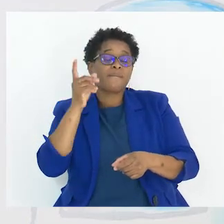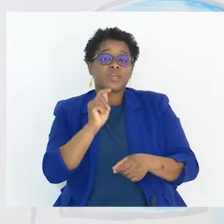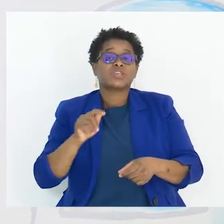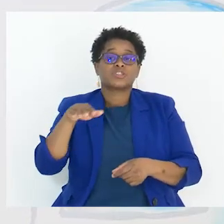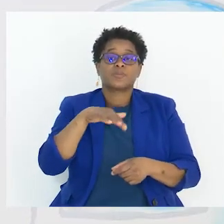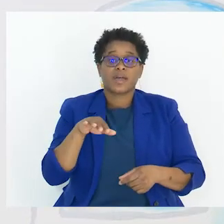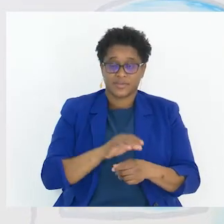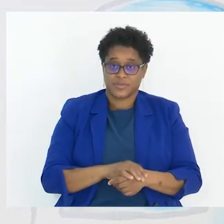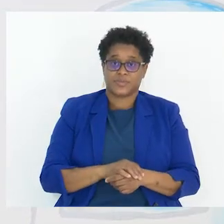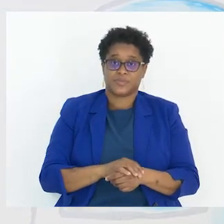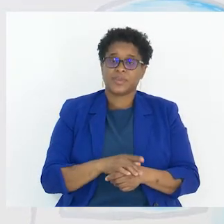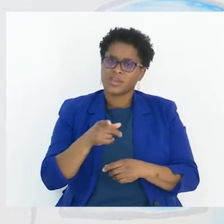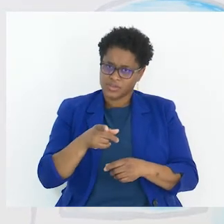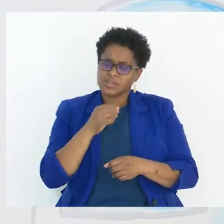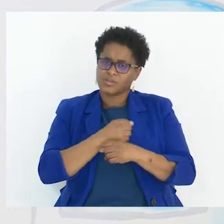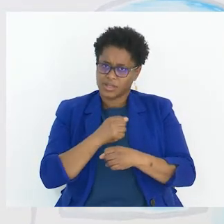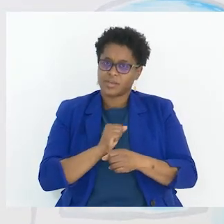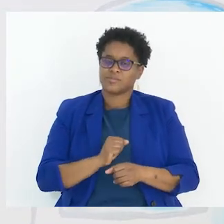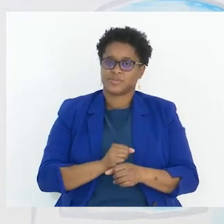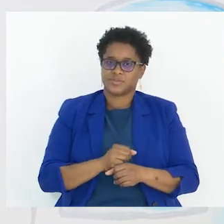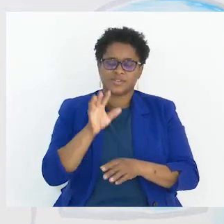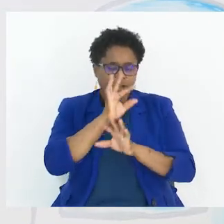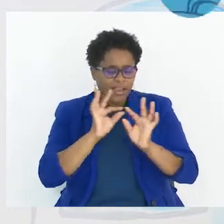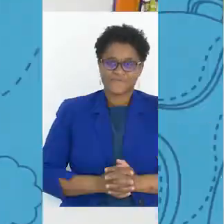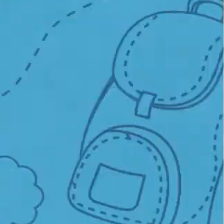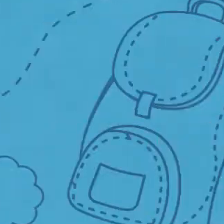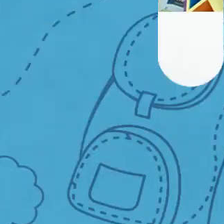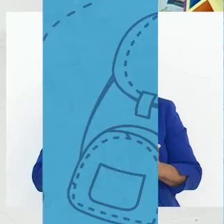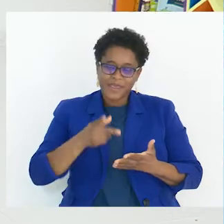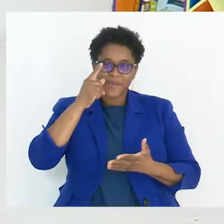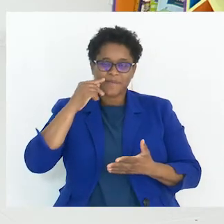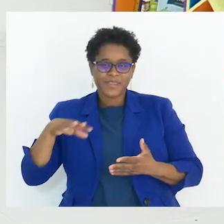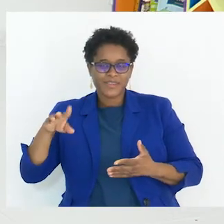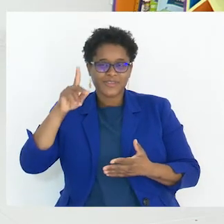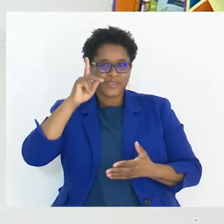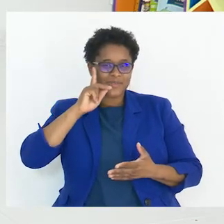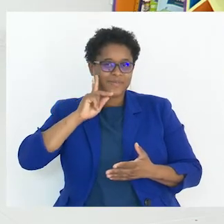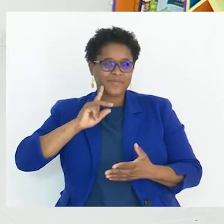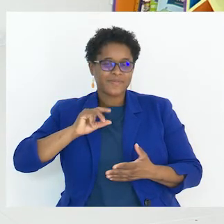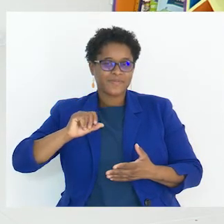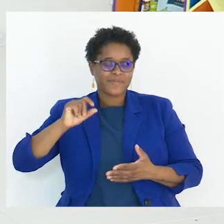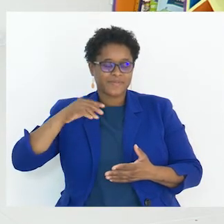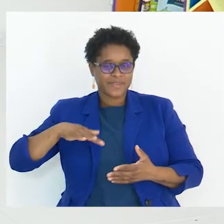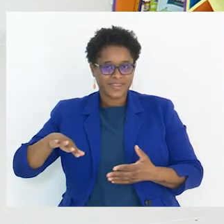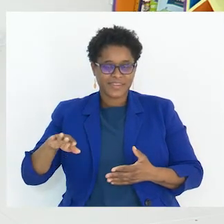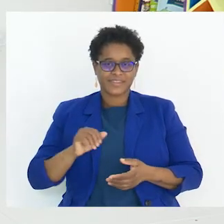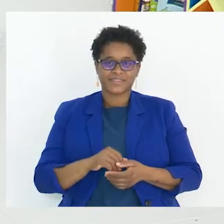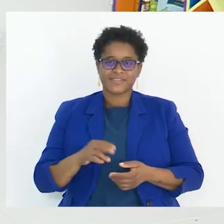não é? Não é isso que vimos? Excelente! Bem, meus meninos e minhas